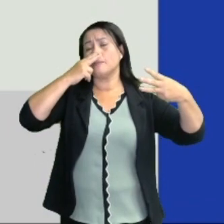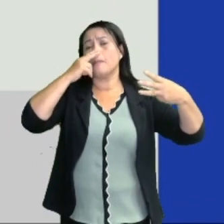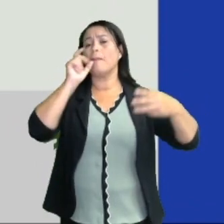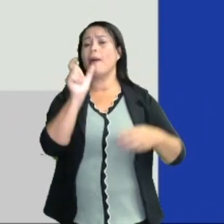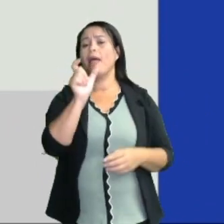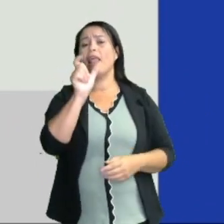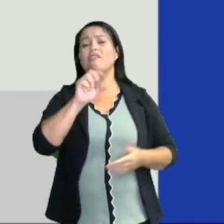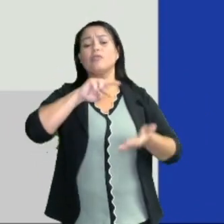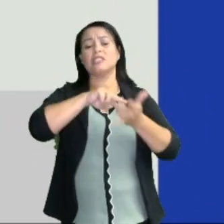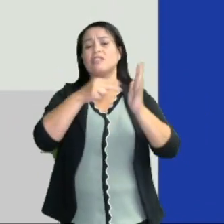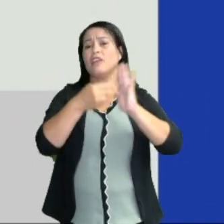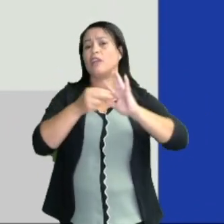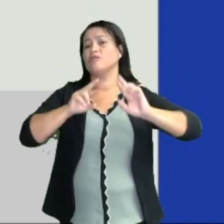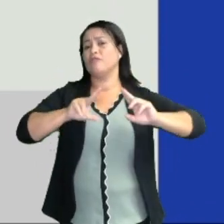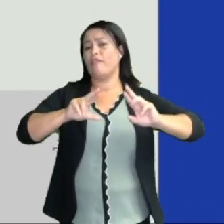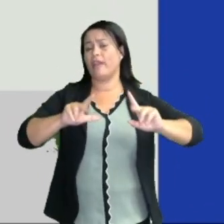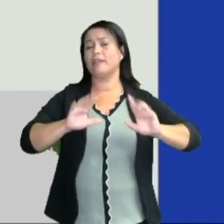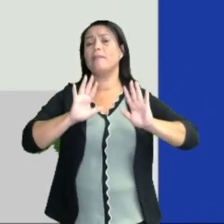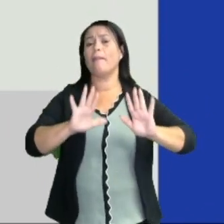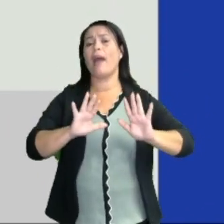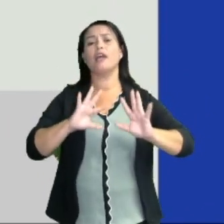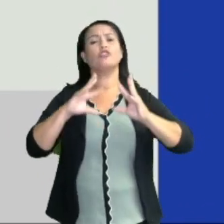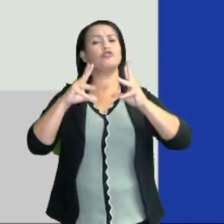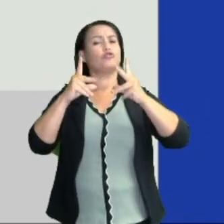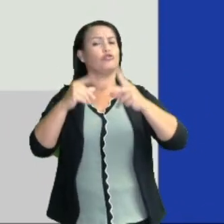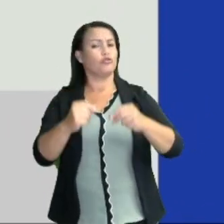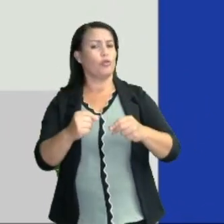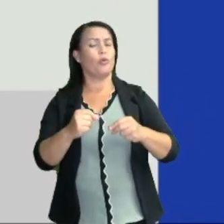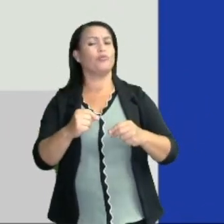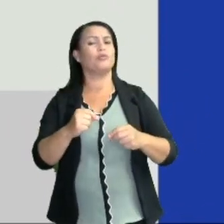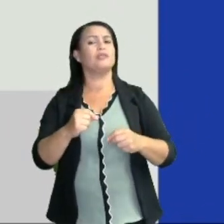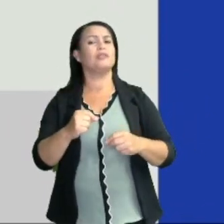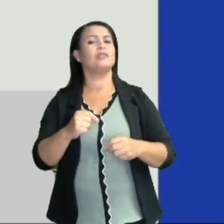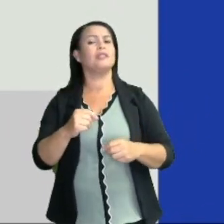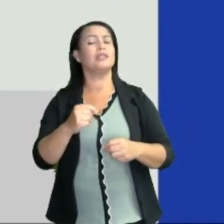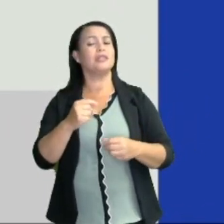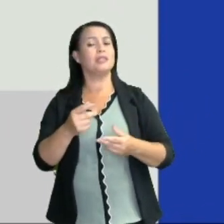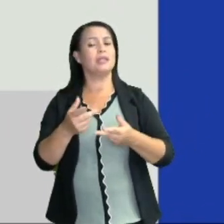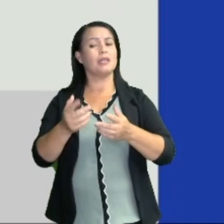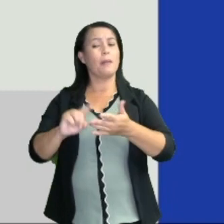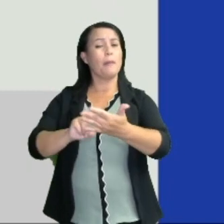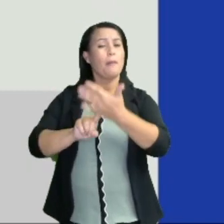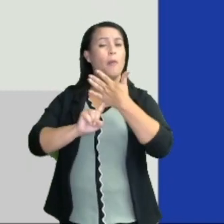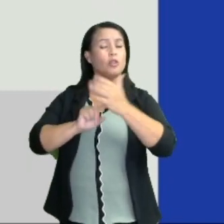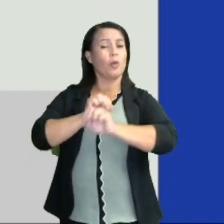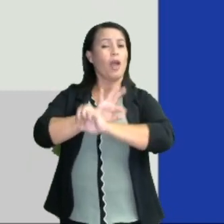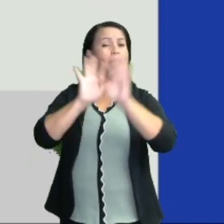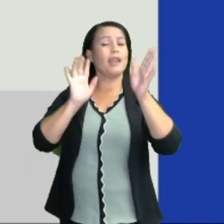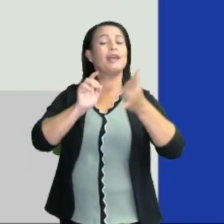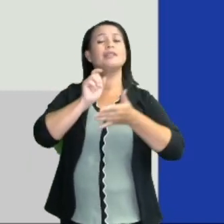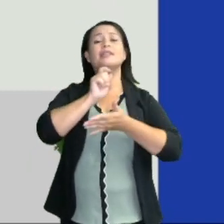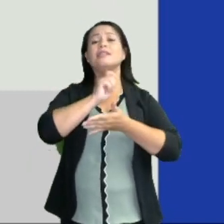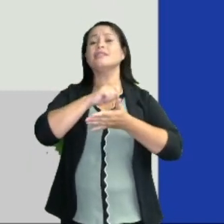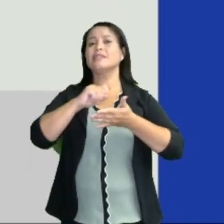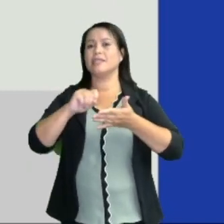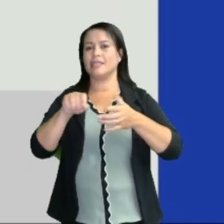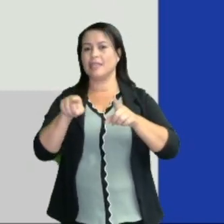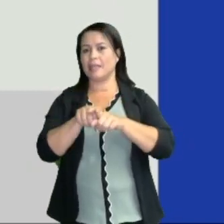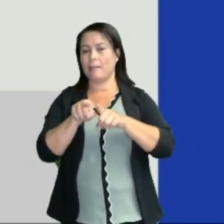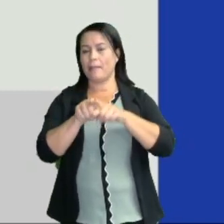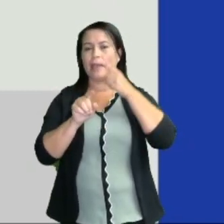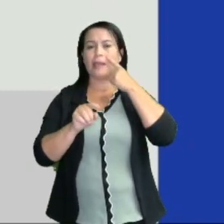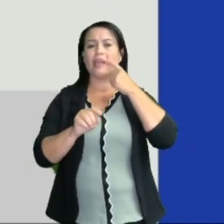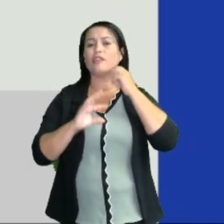sentido diferente. Mas todas elas me dão a ideia de escrita. Apesar dos muitos